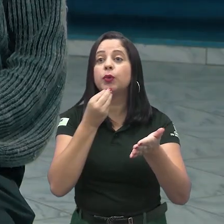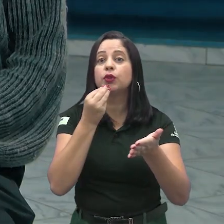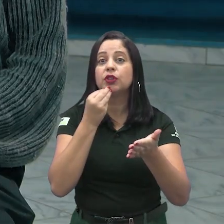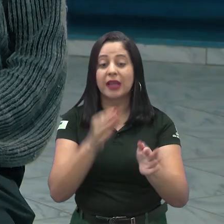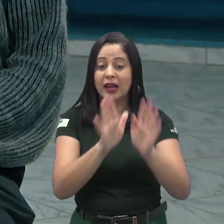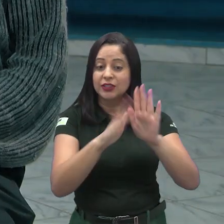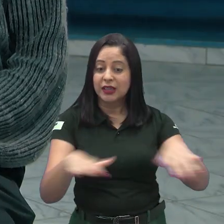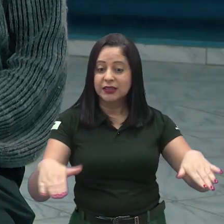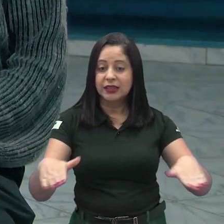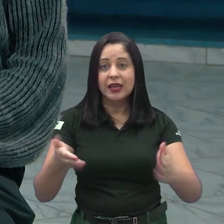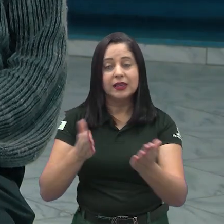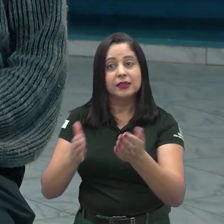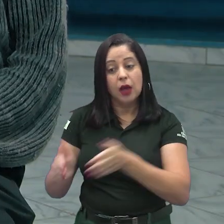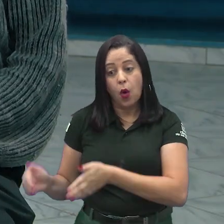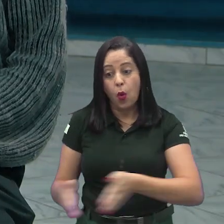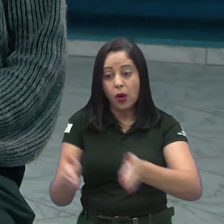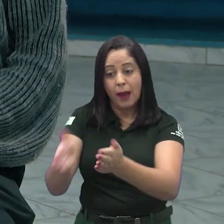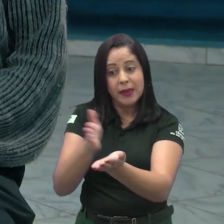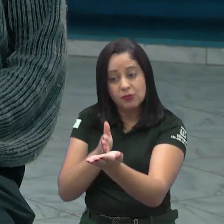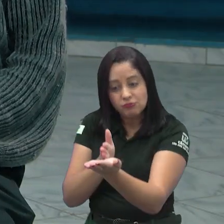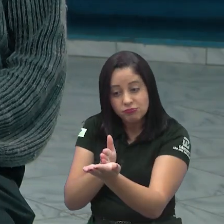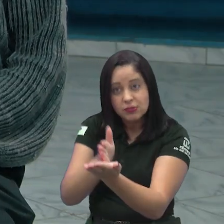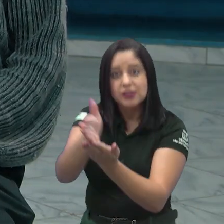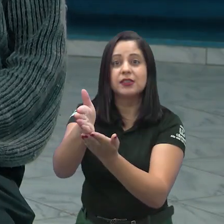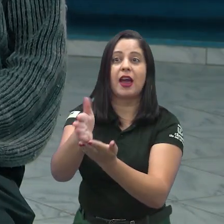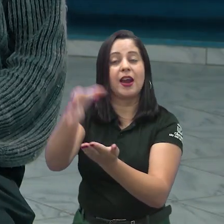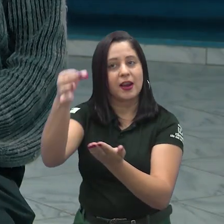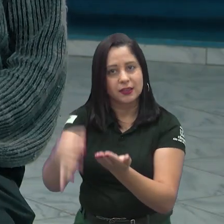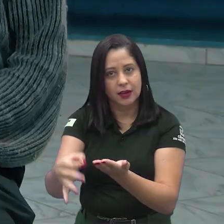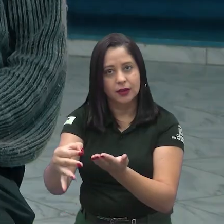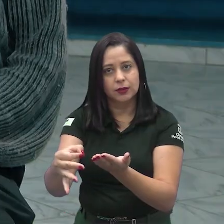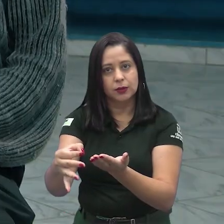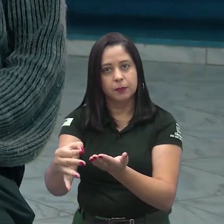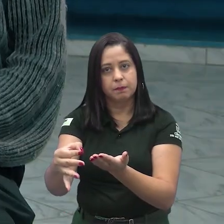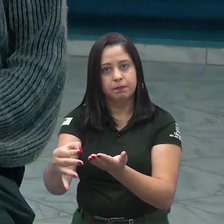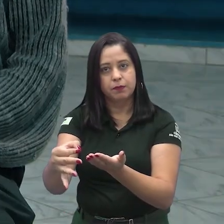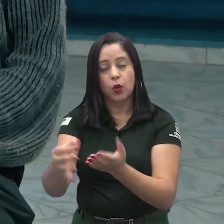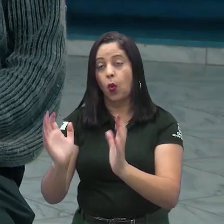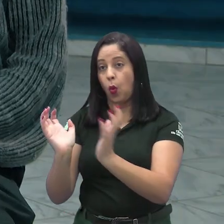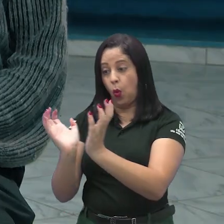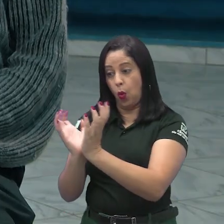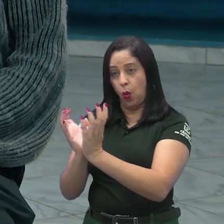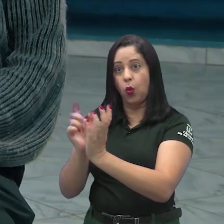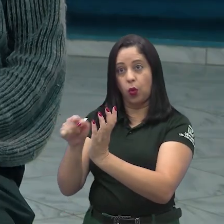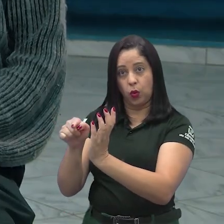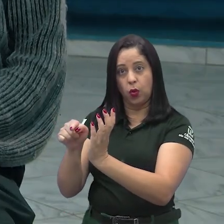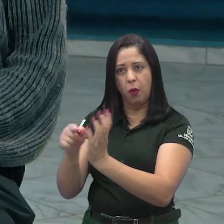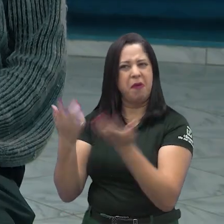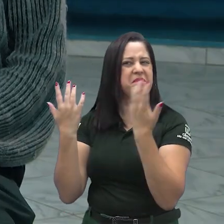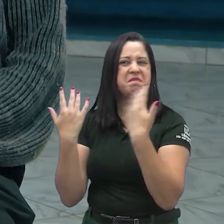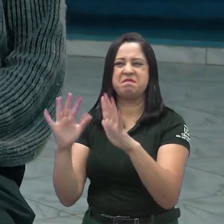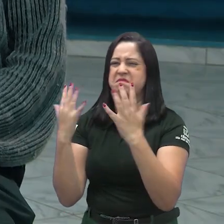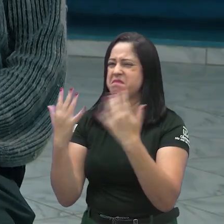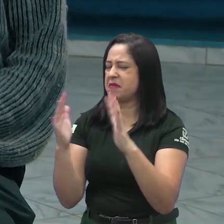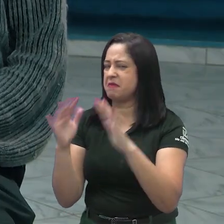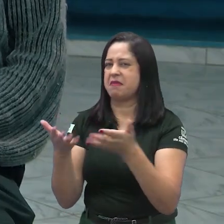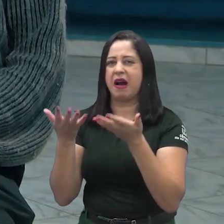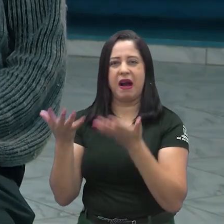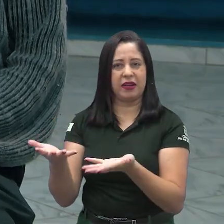do mau caminho, né? Então é o que nós queremos no nosso bairro. Os Velhos Novatos estão de